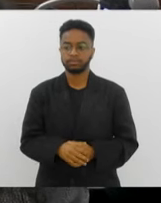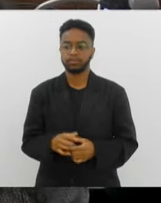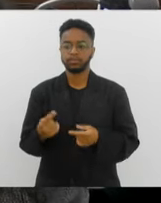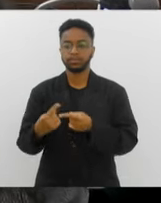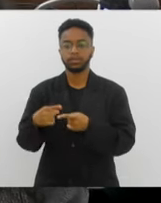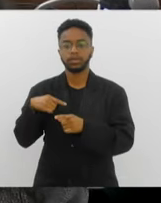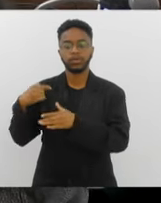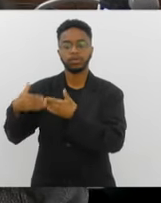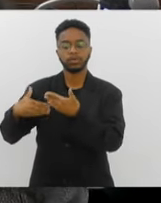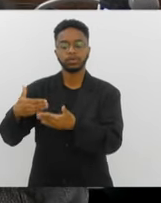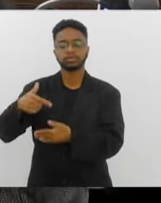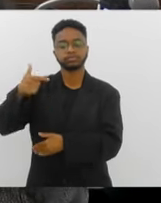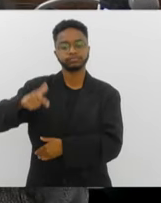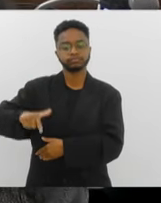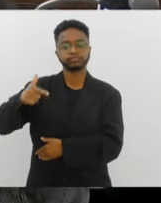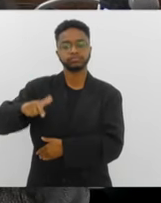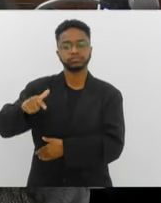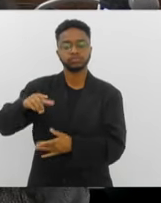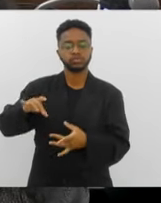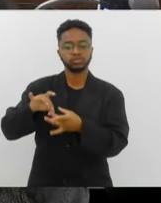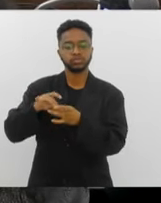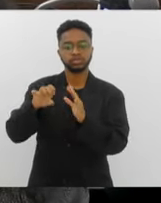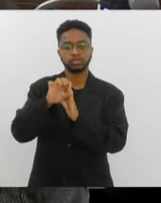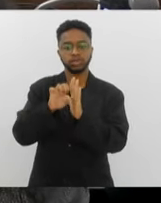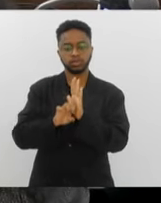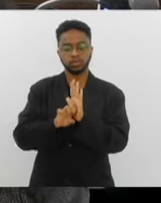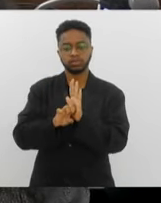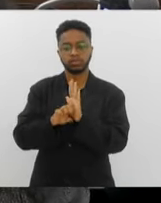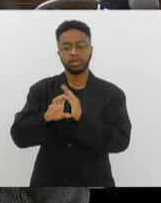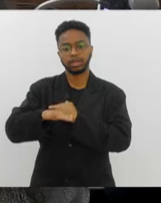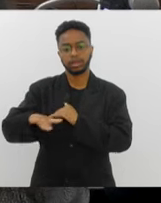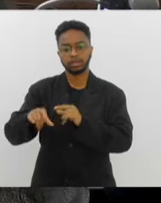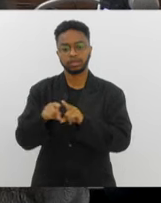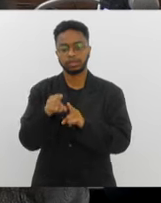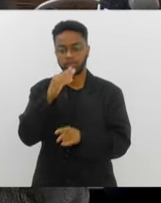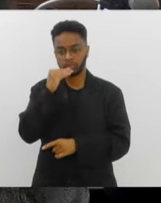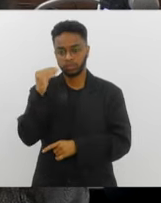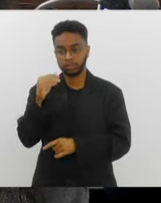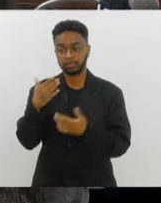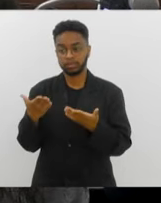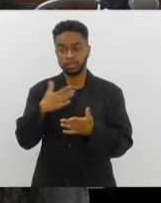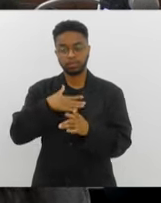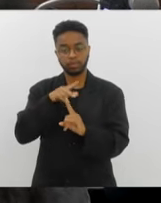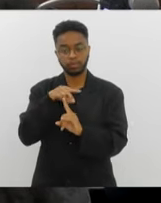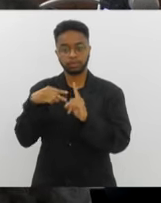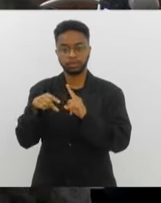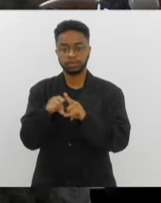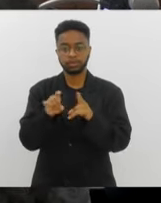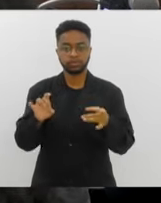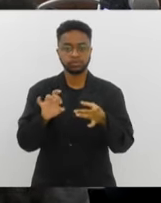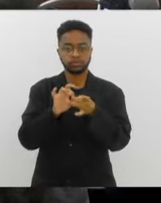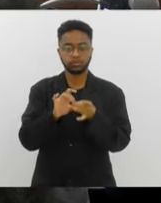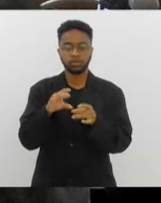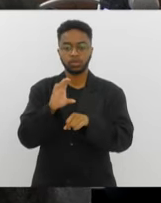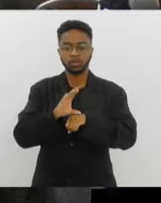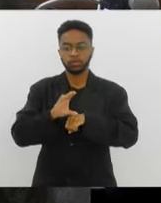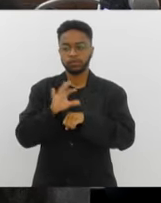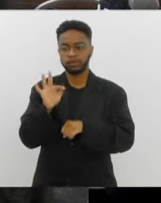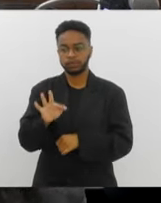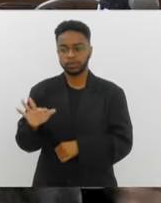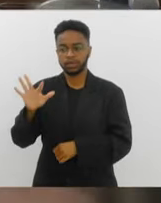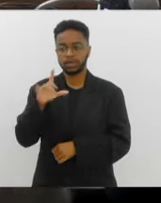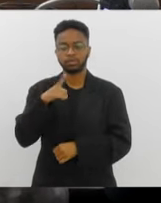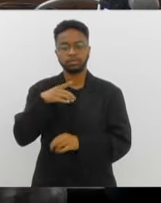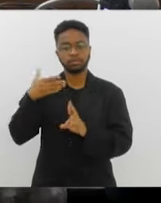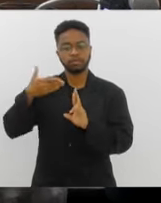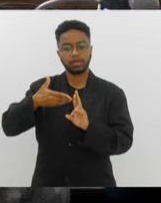Processo que vai se repetir também no Estatuto da Criança e do Adolescente e que, no meu entendimento, inclusive na própria Constituição Federal, tem referência